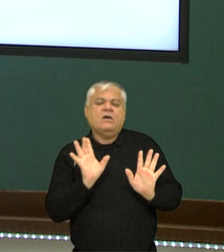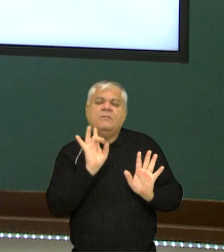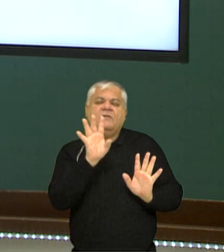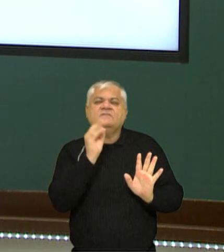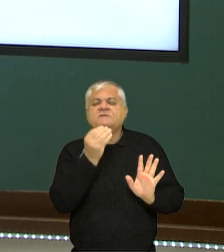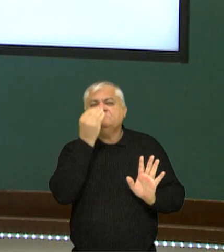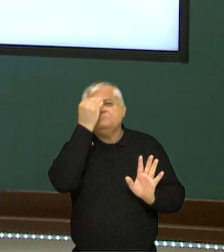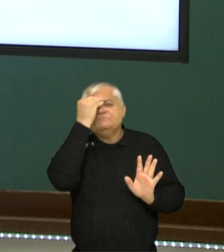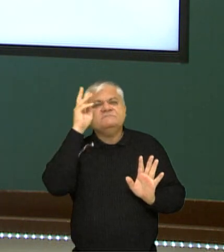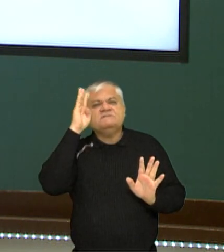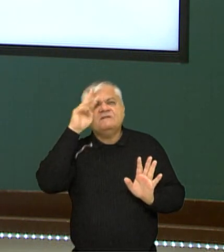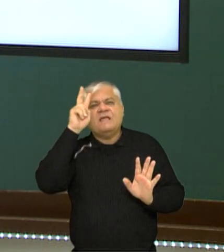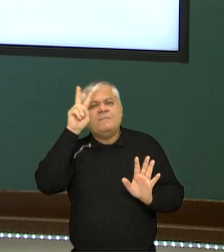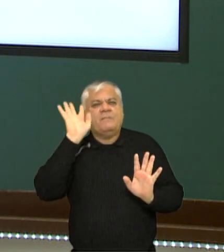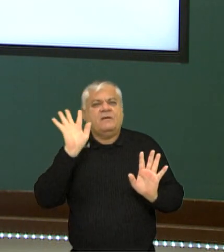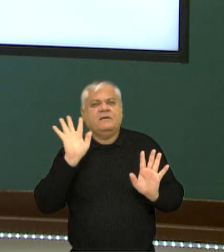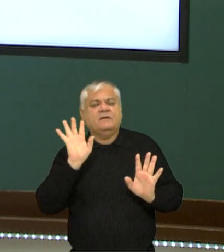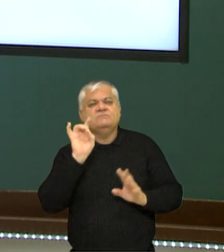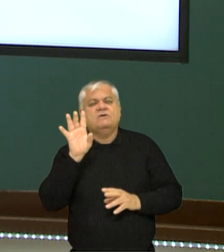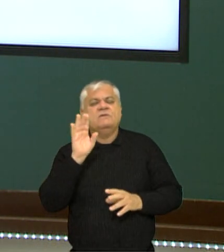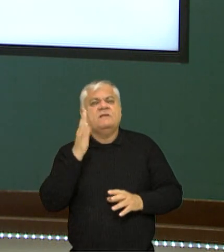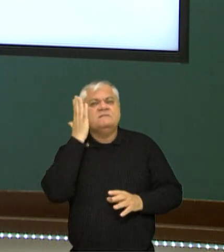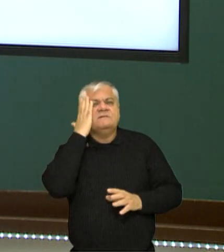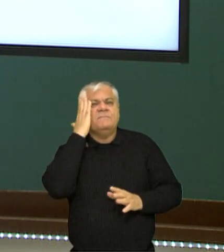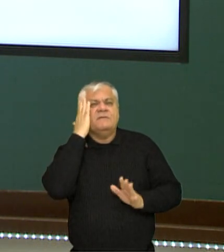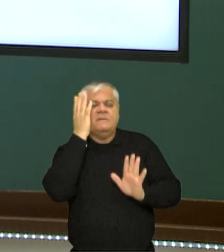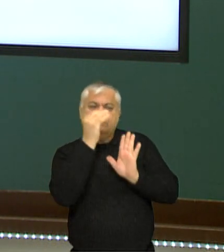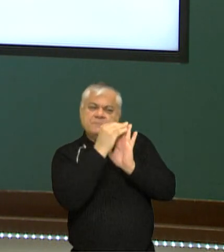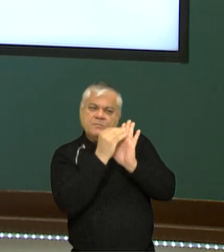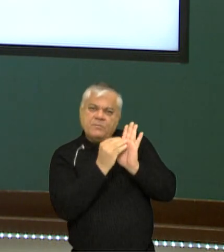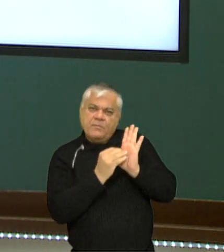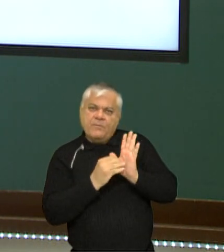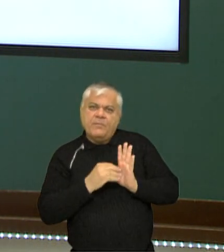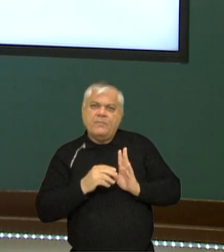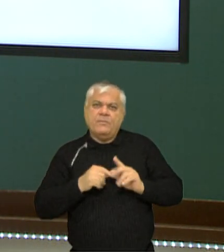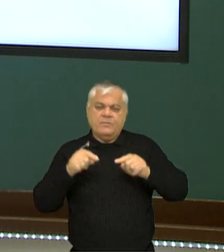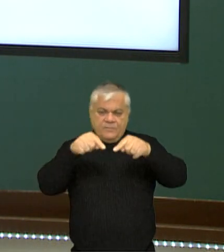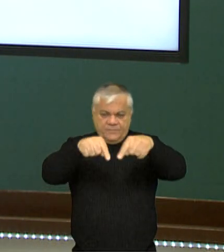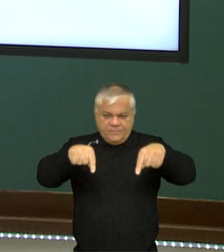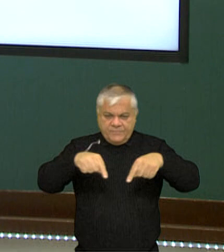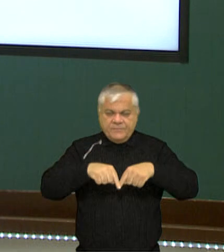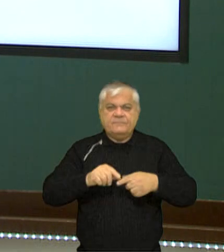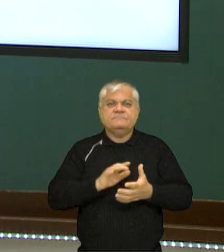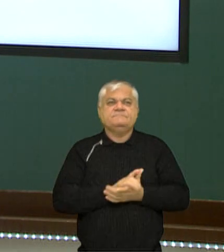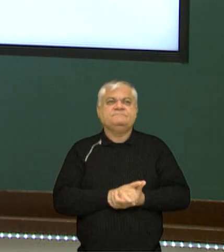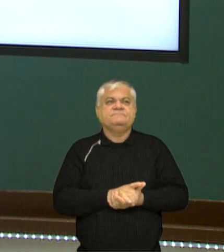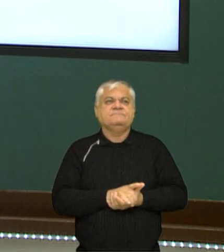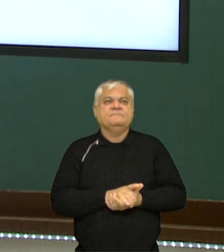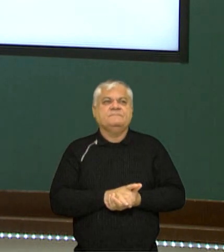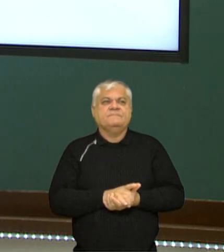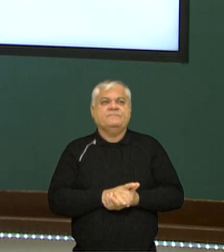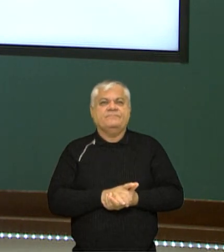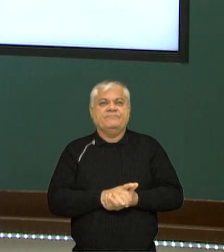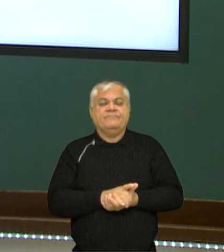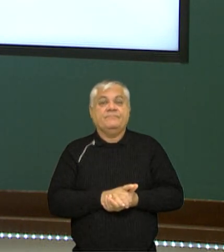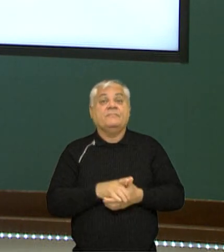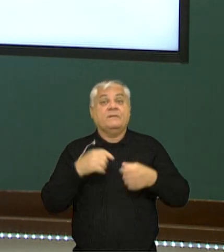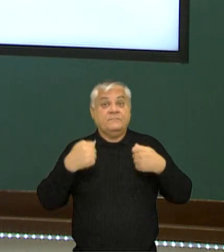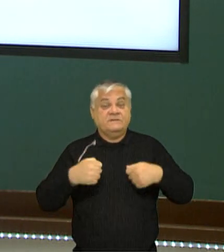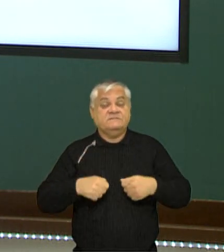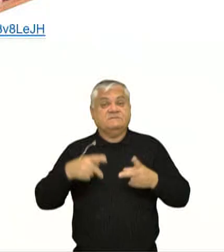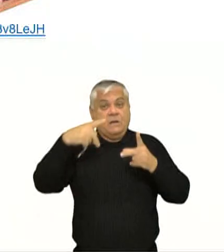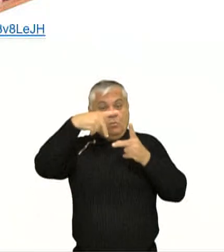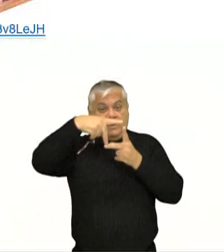a gente saber o que precisa ter no nosso tabuleiro quando você for construir aí o seu, tá? Então olha só, ele precisa ter um